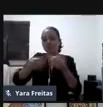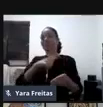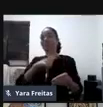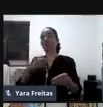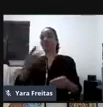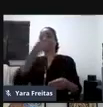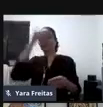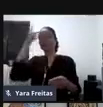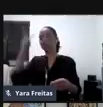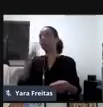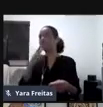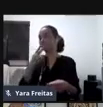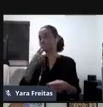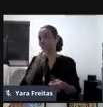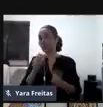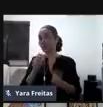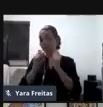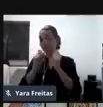Pode passar.